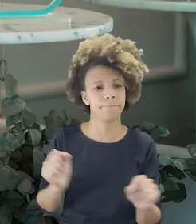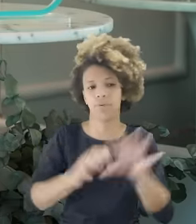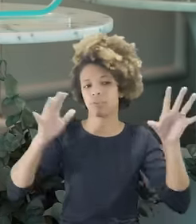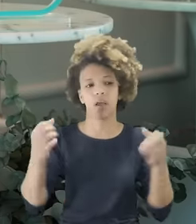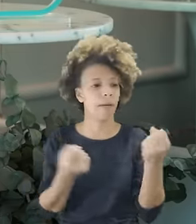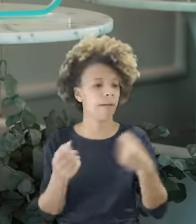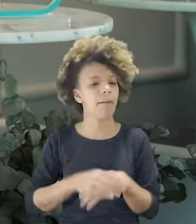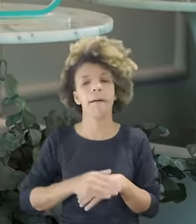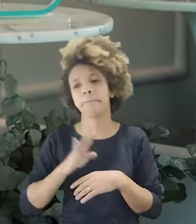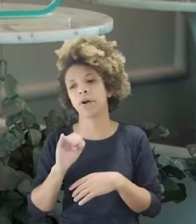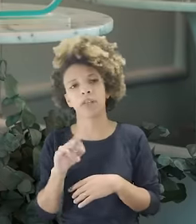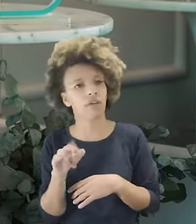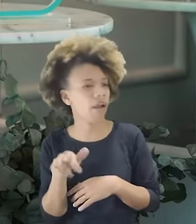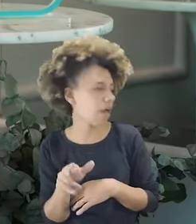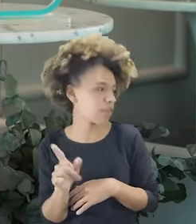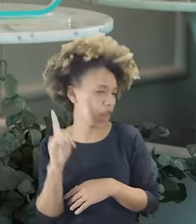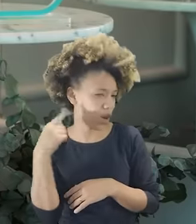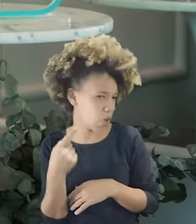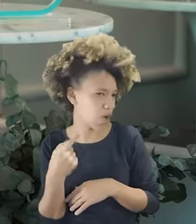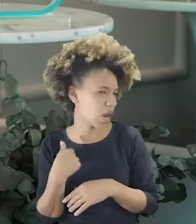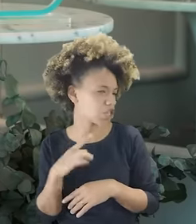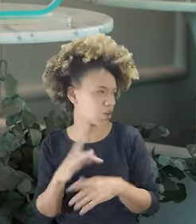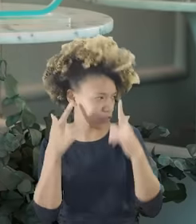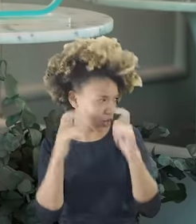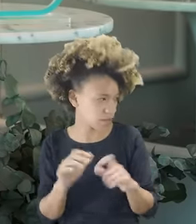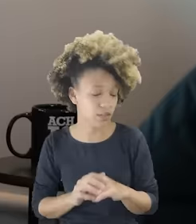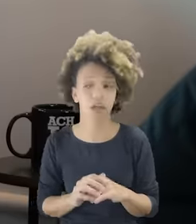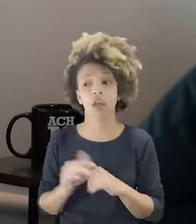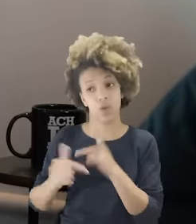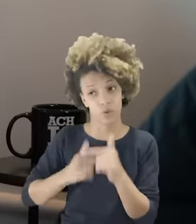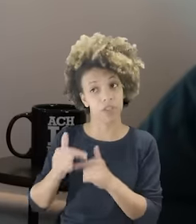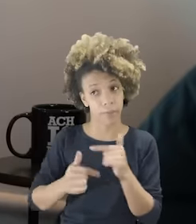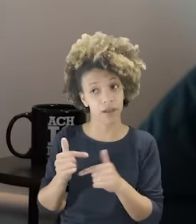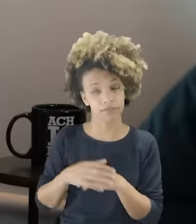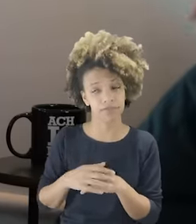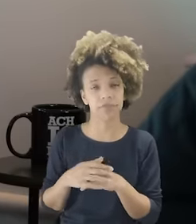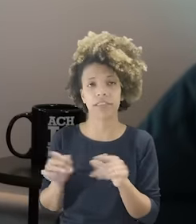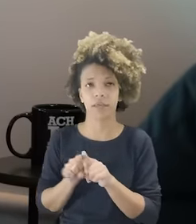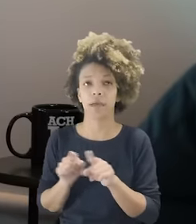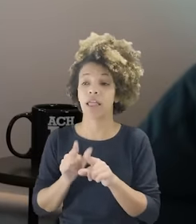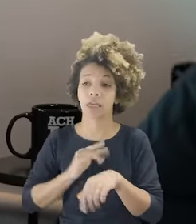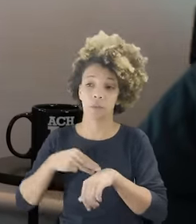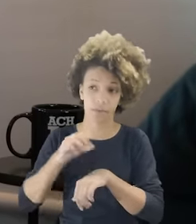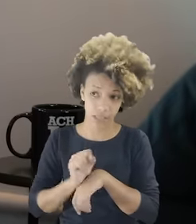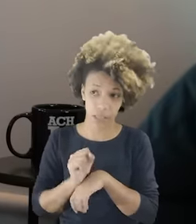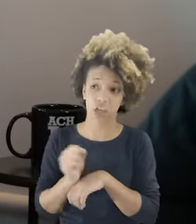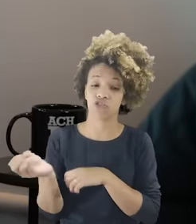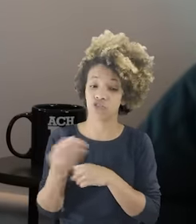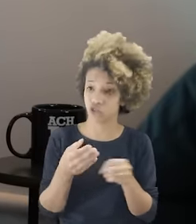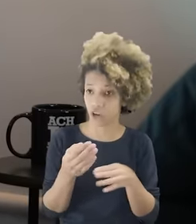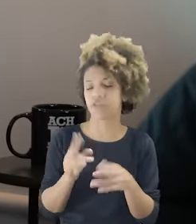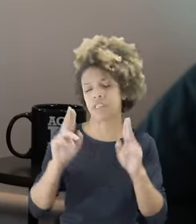o carro do outro é borderline naquela época eu queria que você falasse um pouco desses novos Eu trabalho muito nisso né Eu até tenho mestrado sobre uma vacina